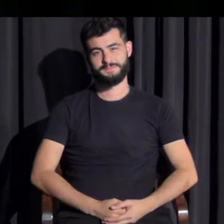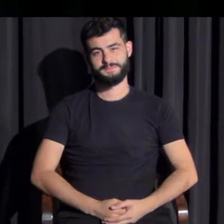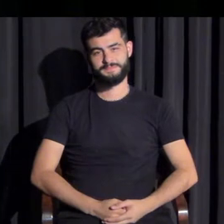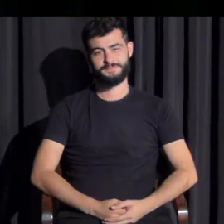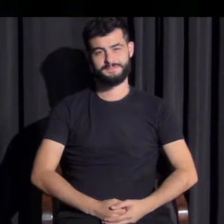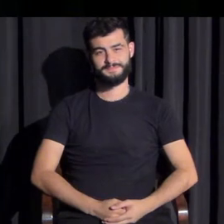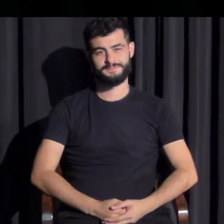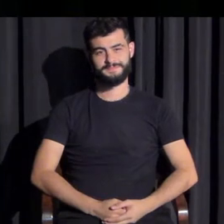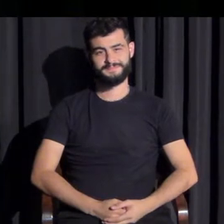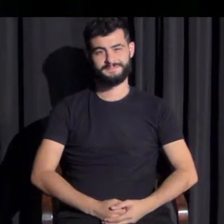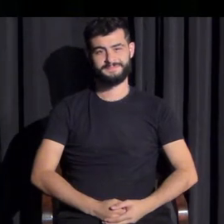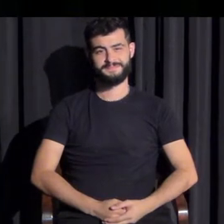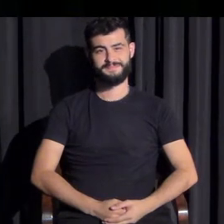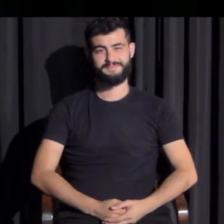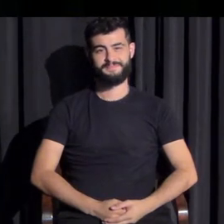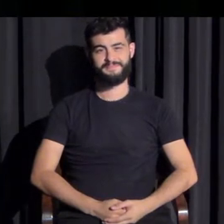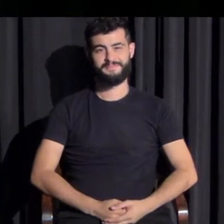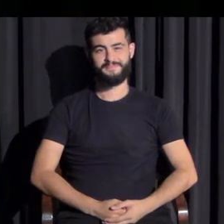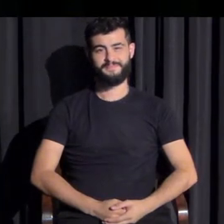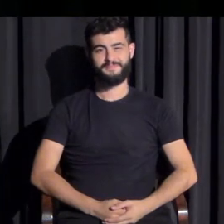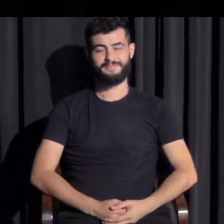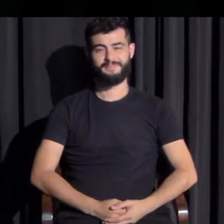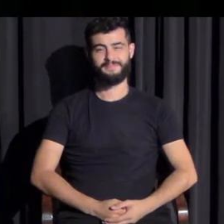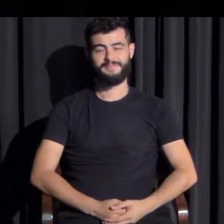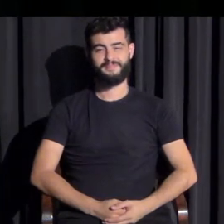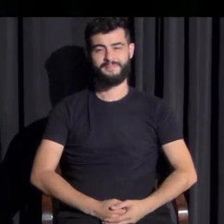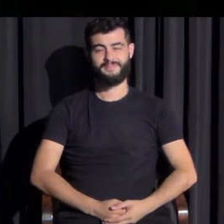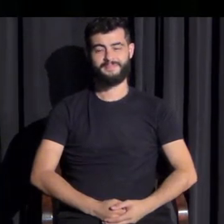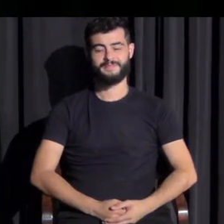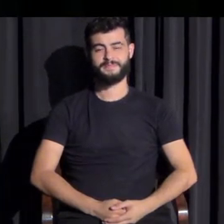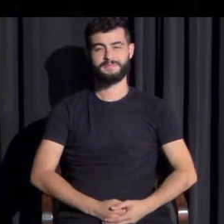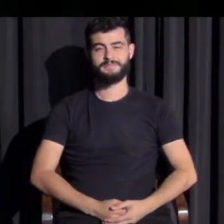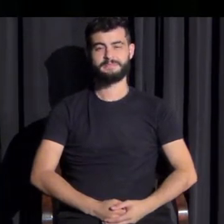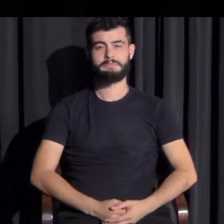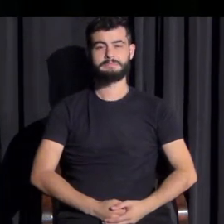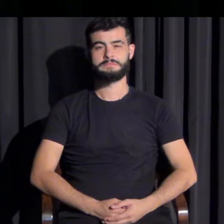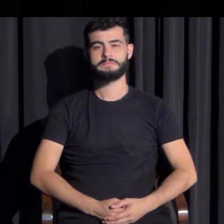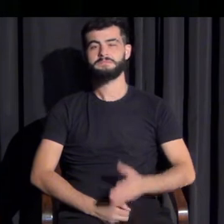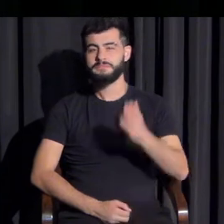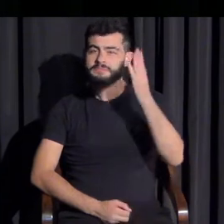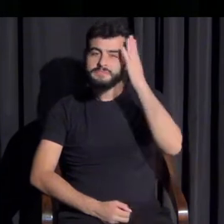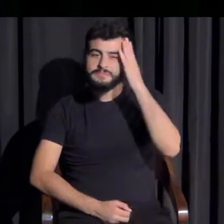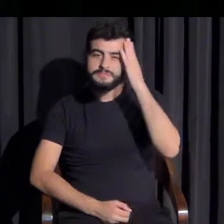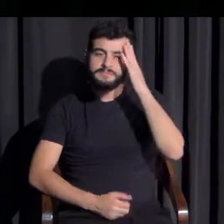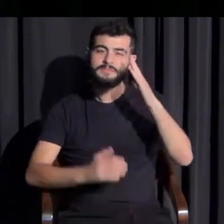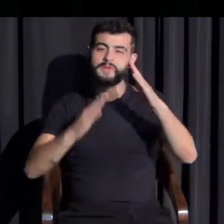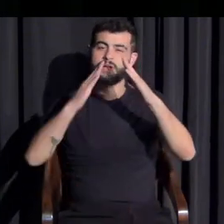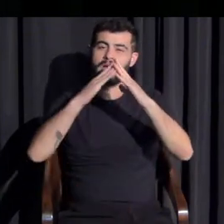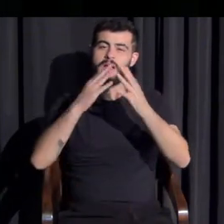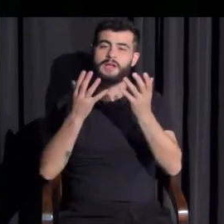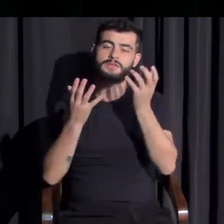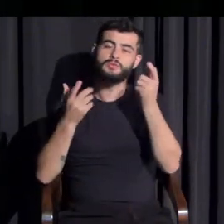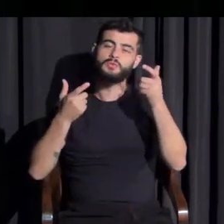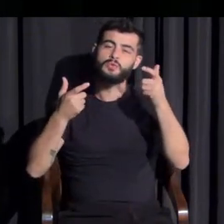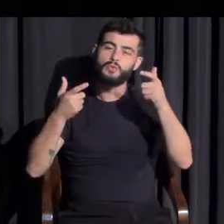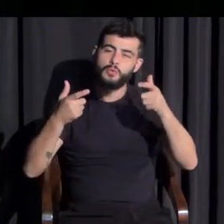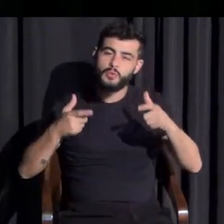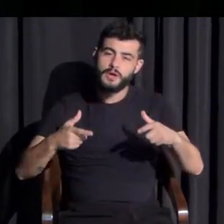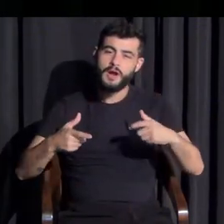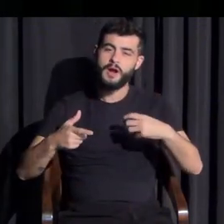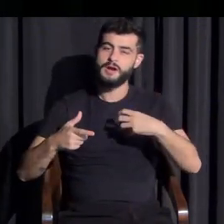Os lugares, esses lugares que a gente tem na casa de cada um, seus altares, seus lugares de